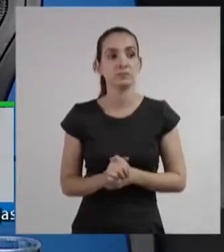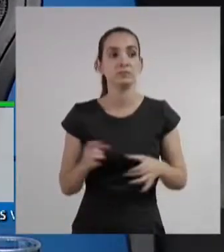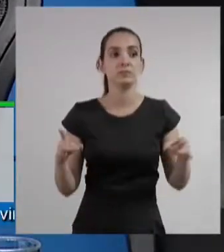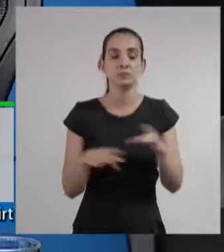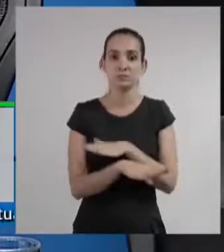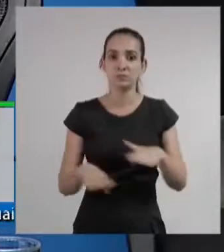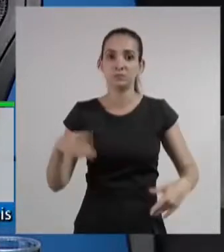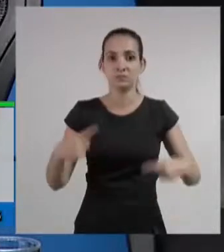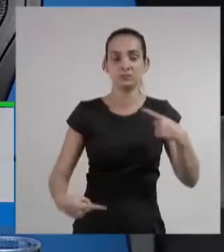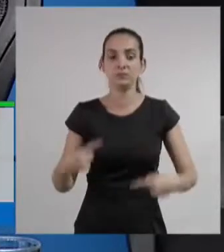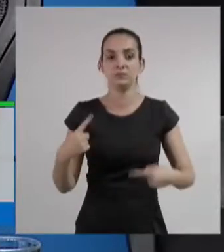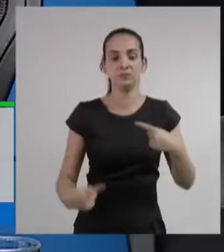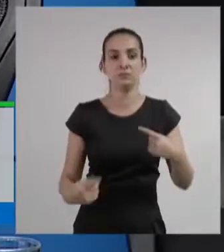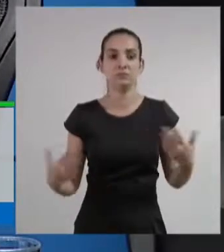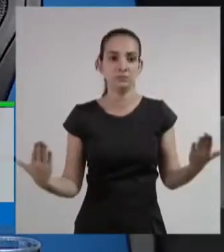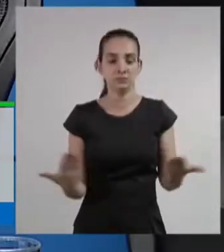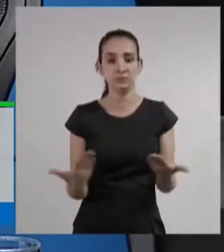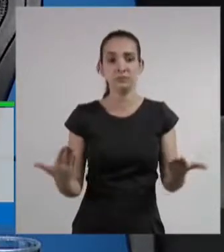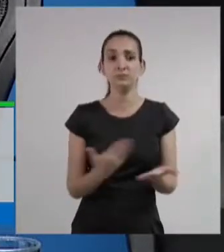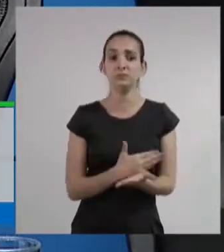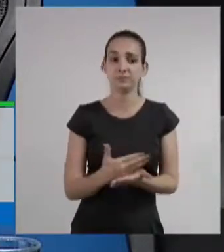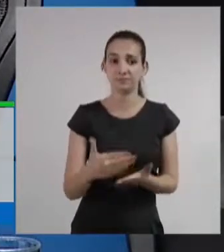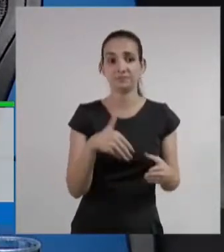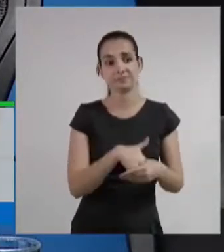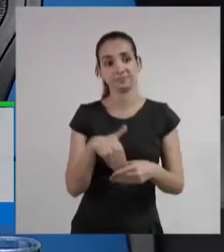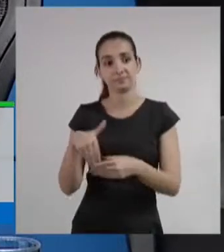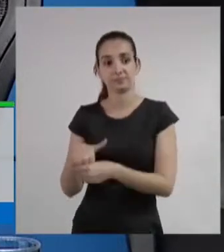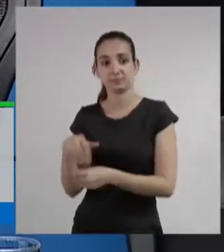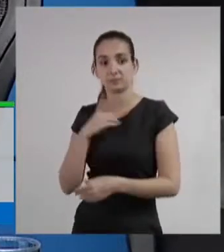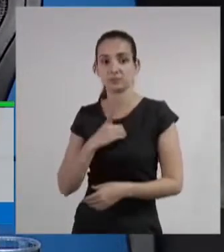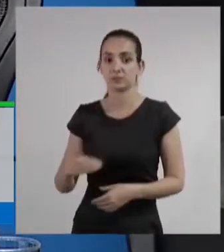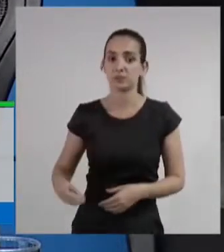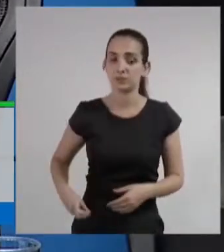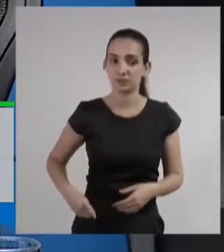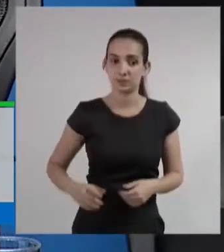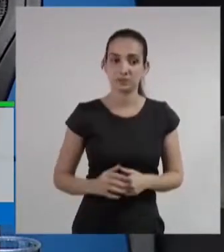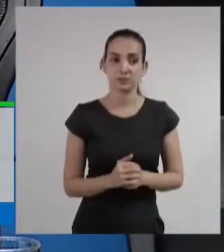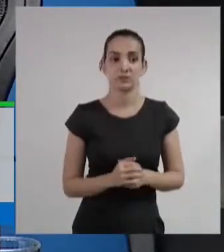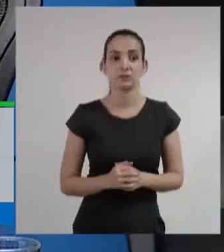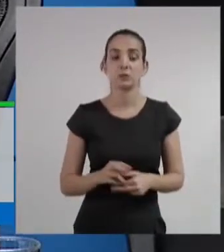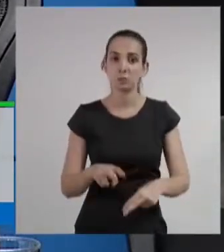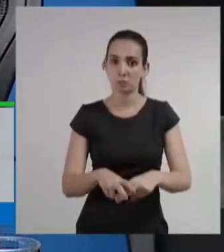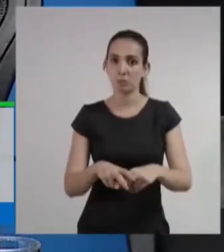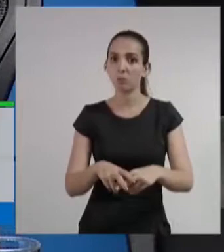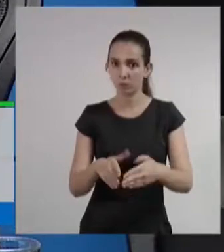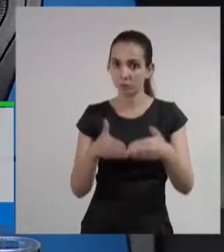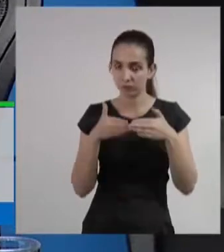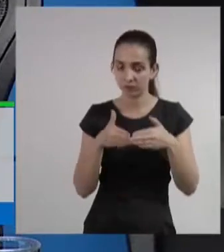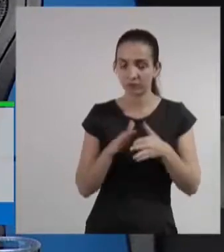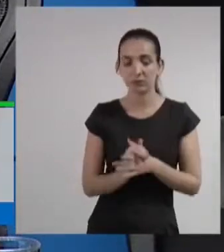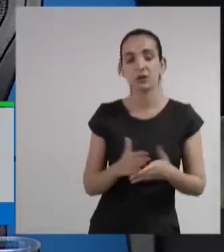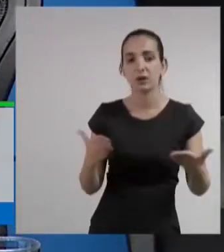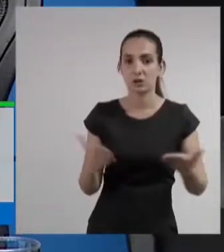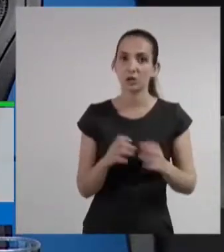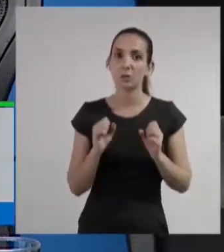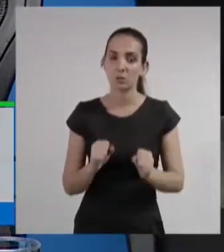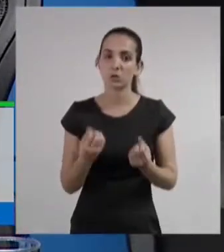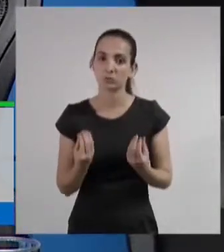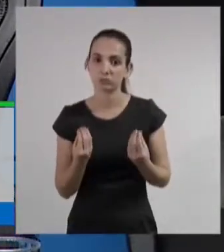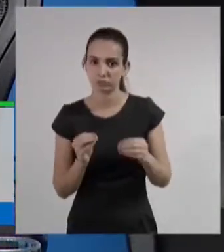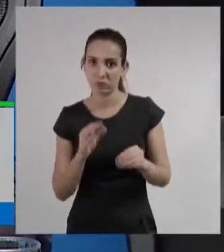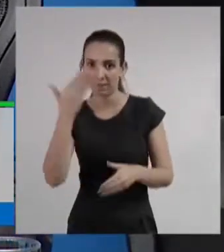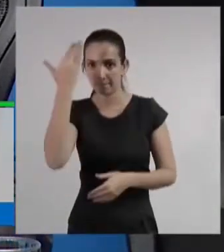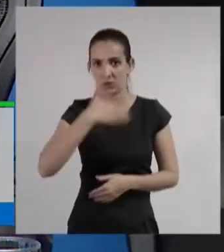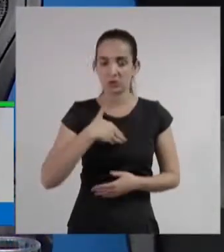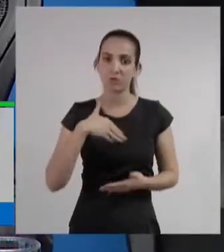É encerrada a discussão em votação. Os deputados, por favor, podem declarar o seu